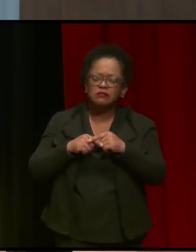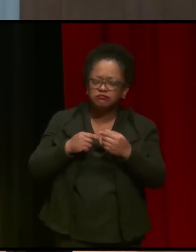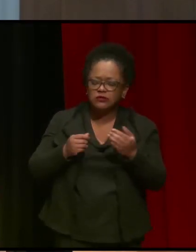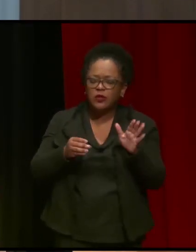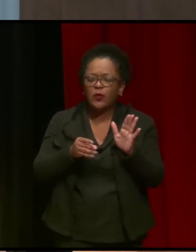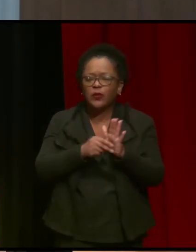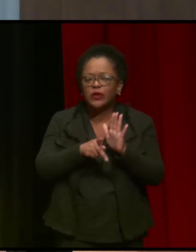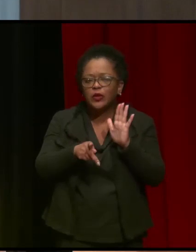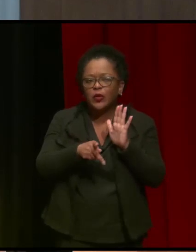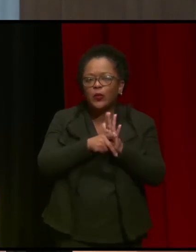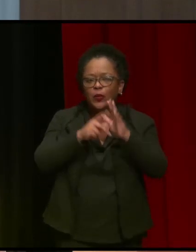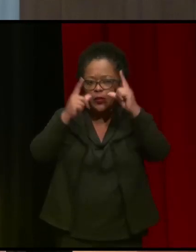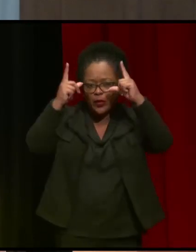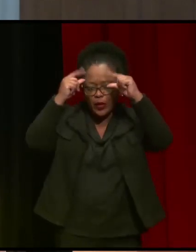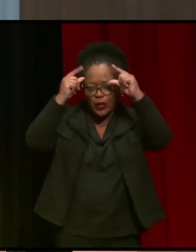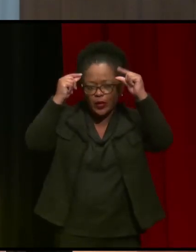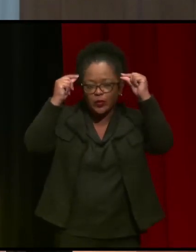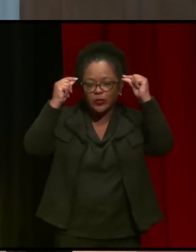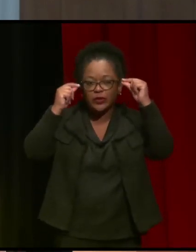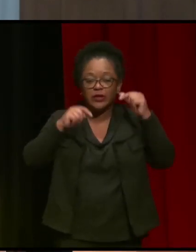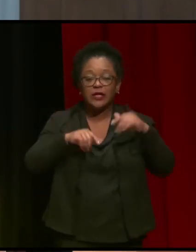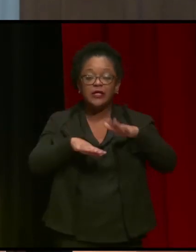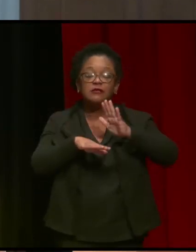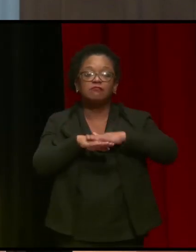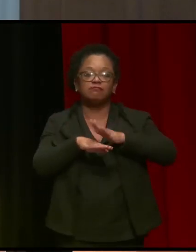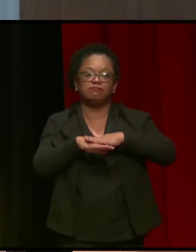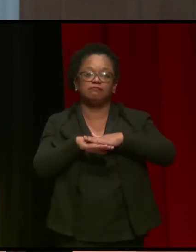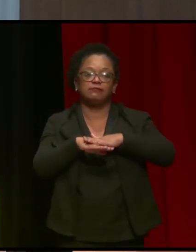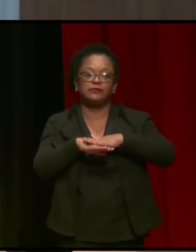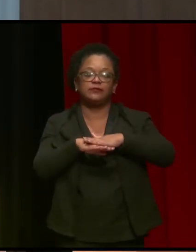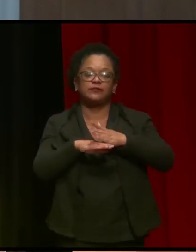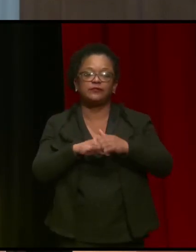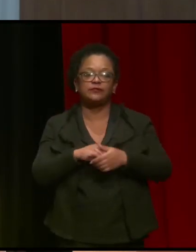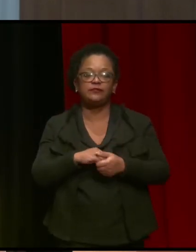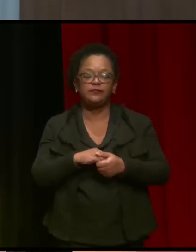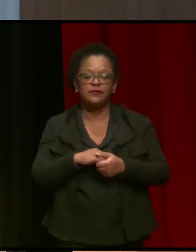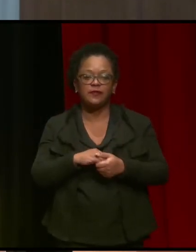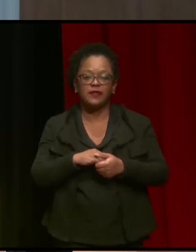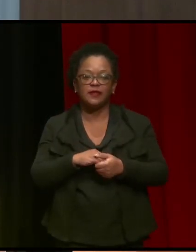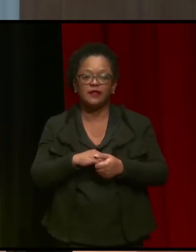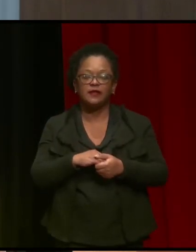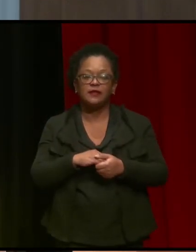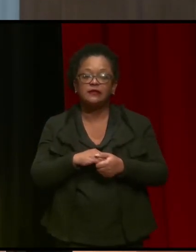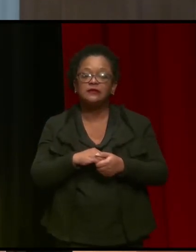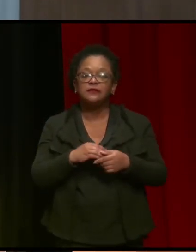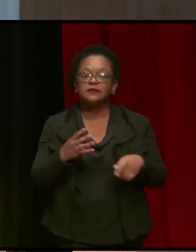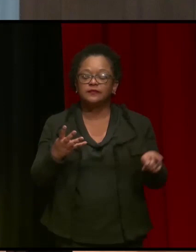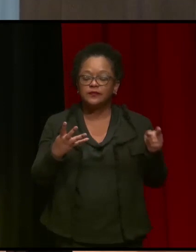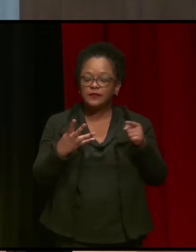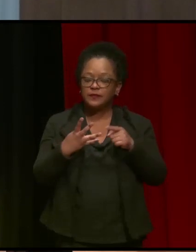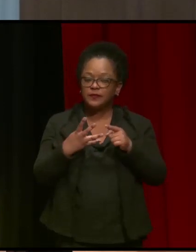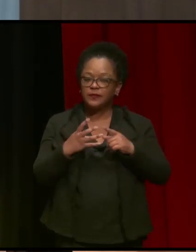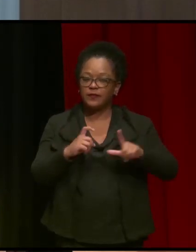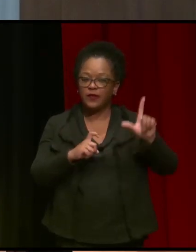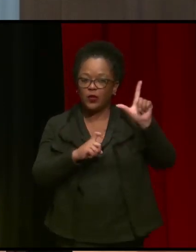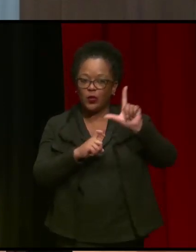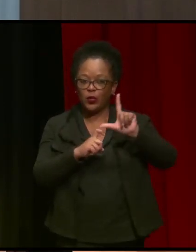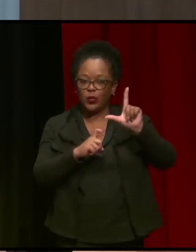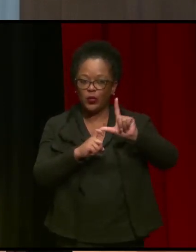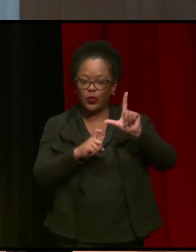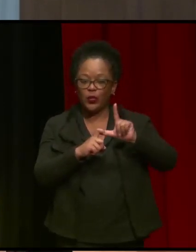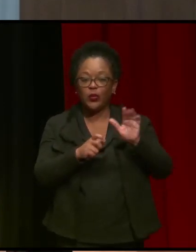quer saber de onde Jesus veio? Ele quer saber o que Jesus faz. Está entendendo? Então é diferente. Aí você vai para Lucas, Lucas